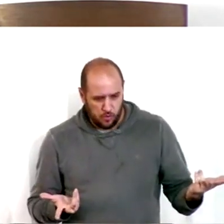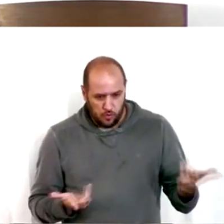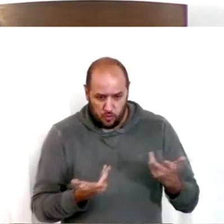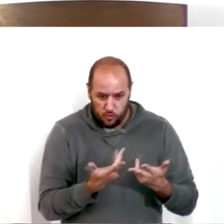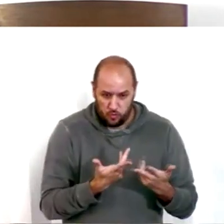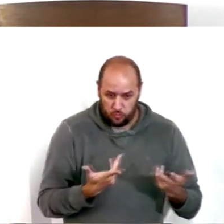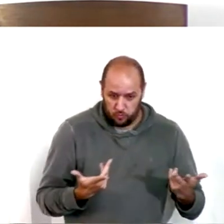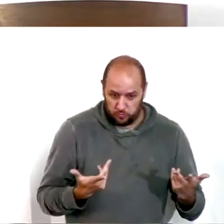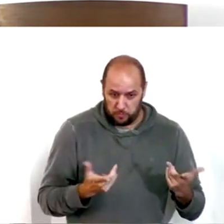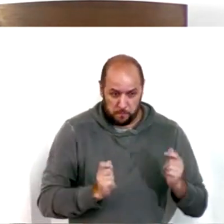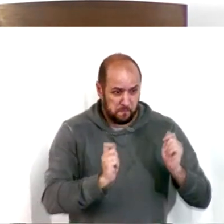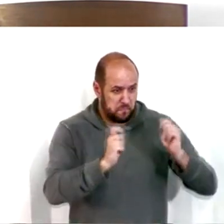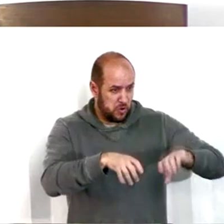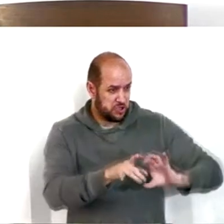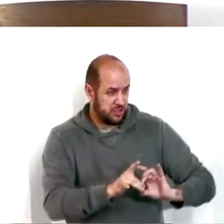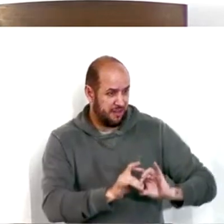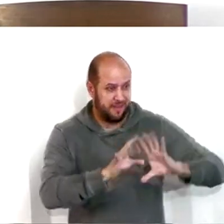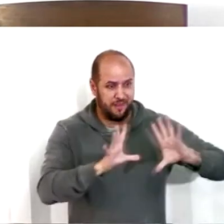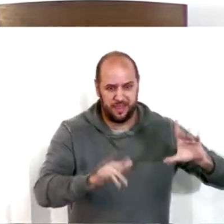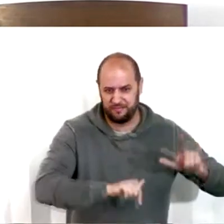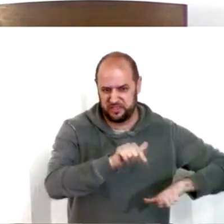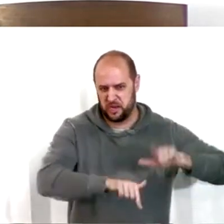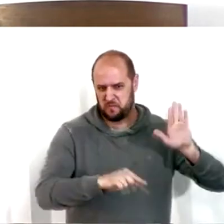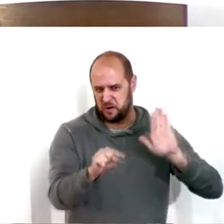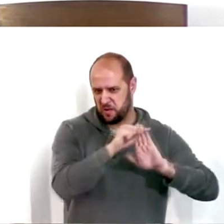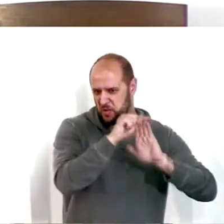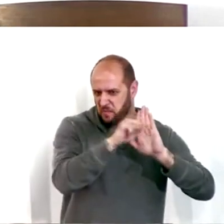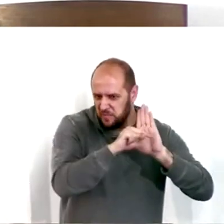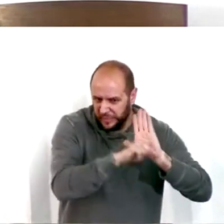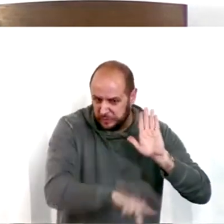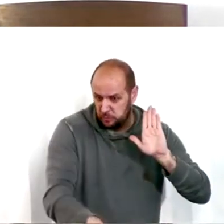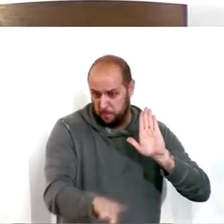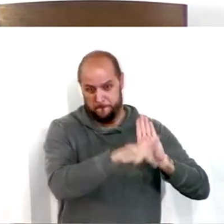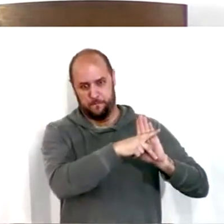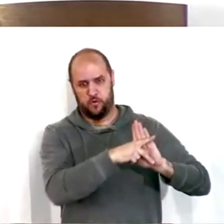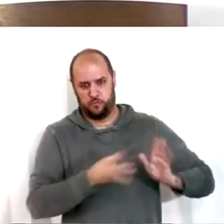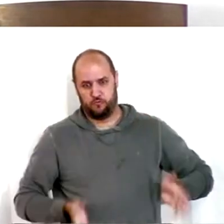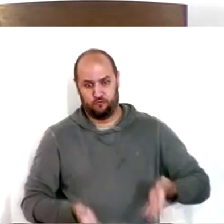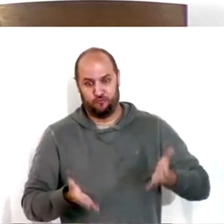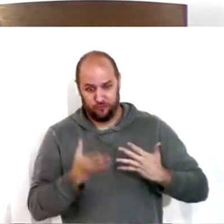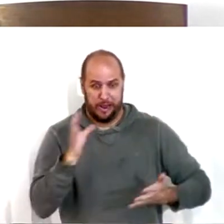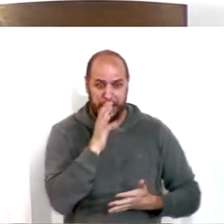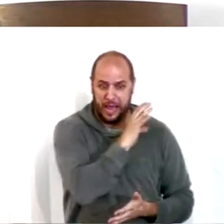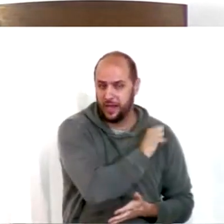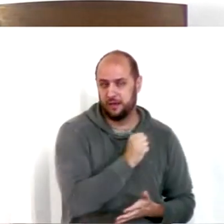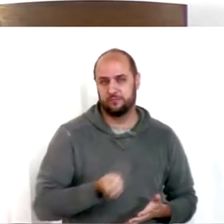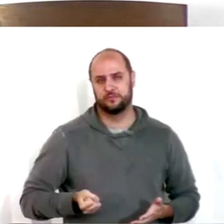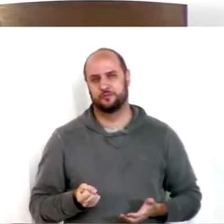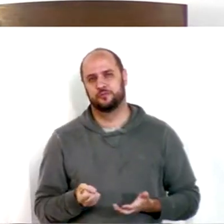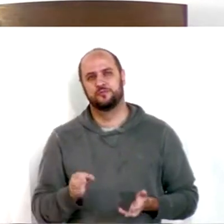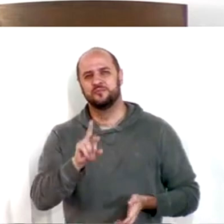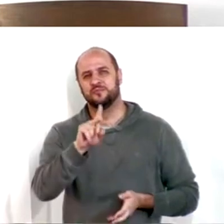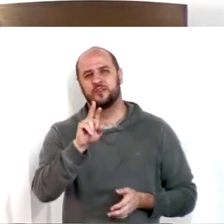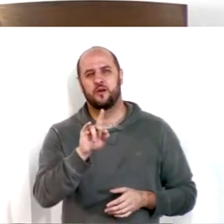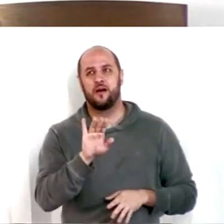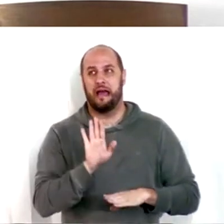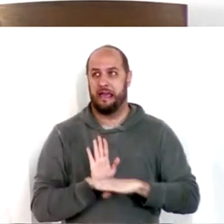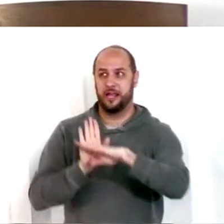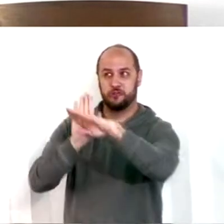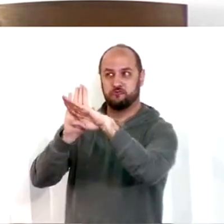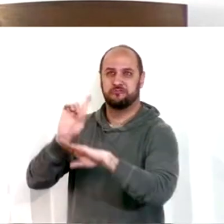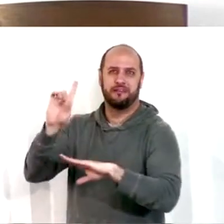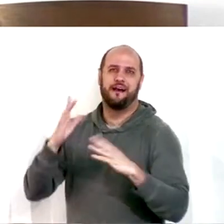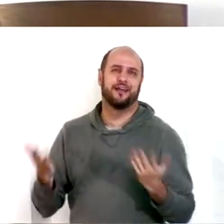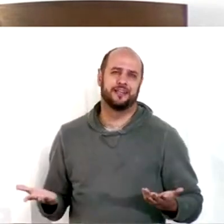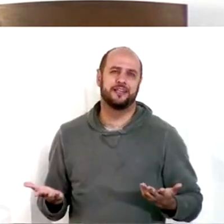a autorização para arquitetar um plano, para de repente acelerar o processo, como se ela pudesse dar uma mãozinha para